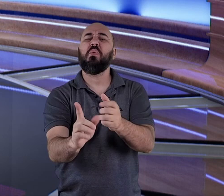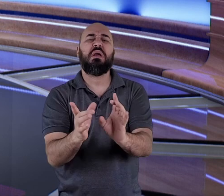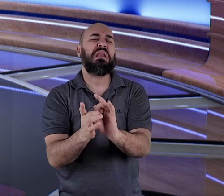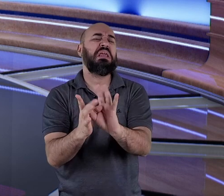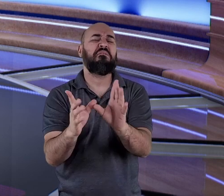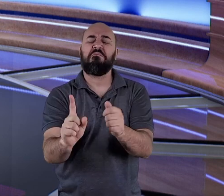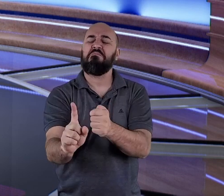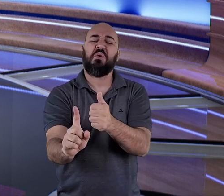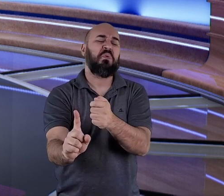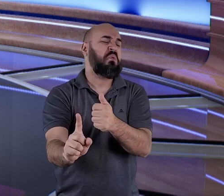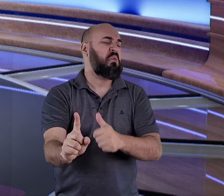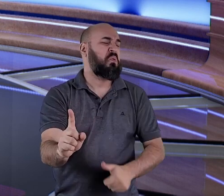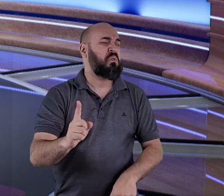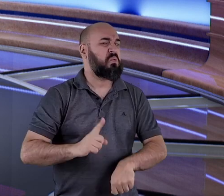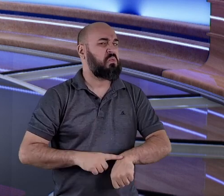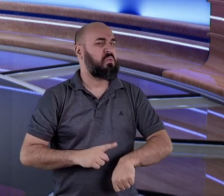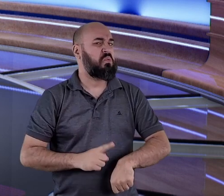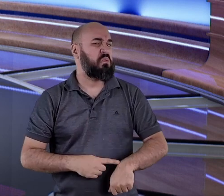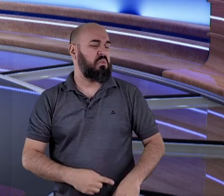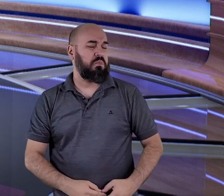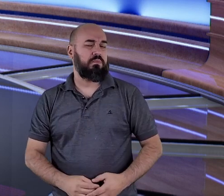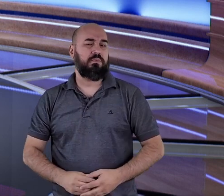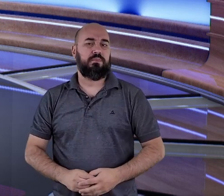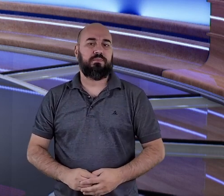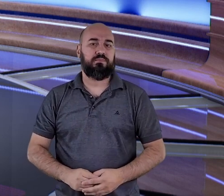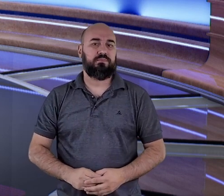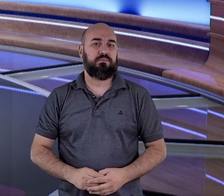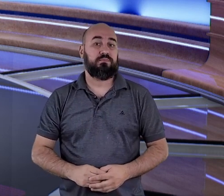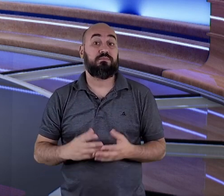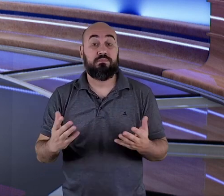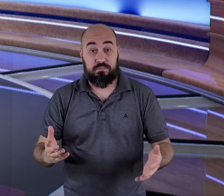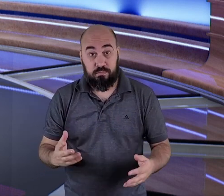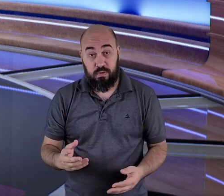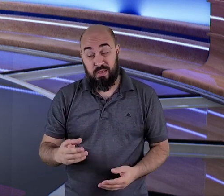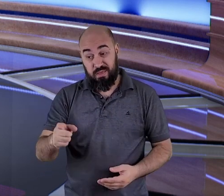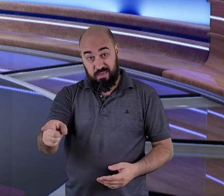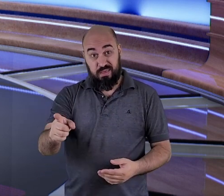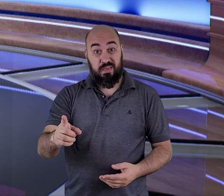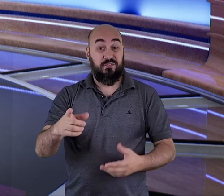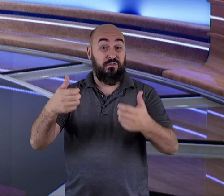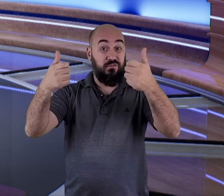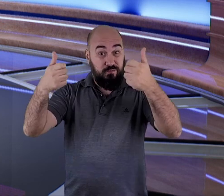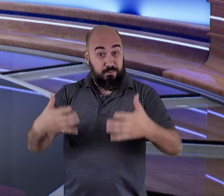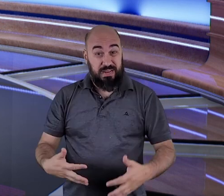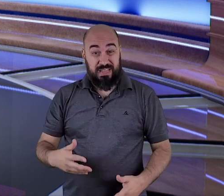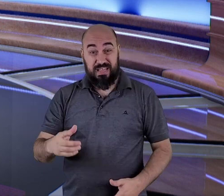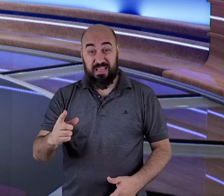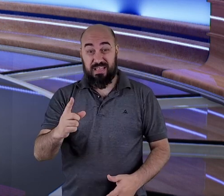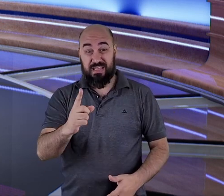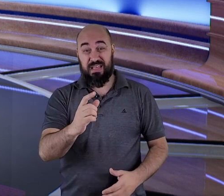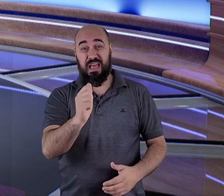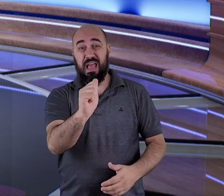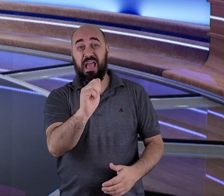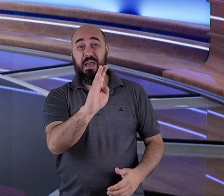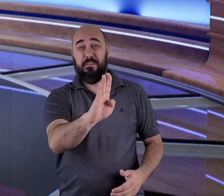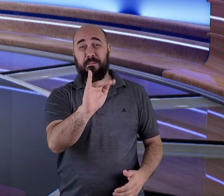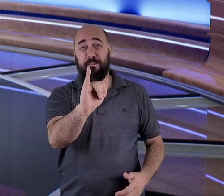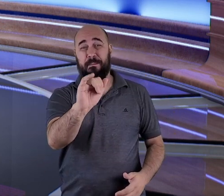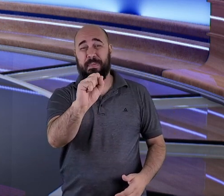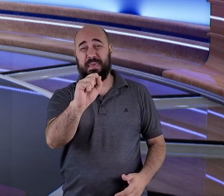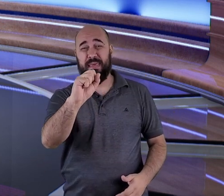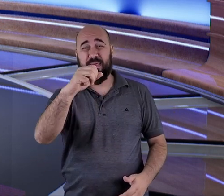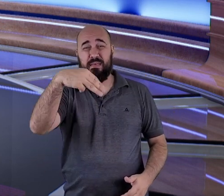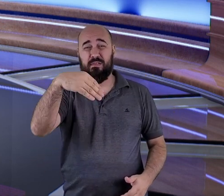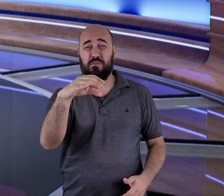primeiro lugar, Satanás ficará preso no abismo por 1000 anos. A palavra grega